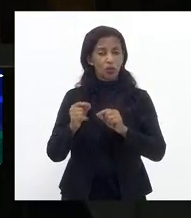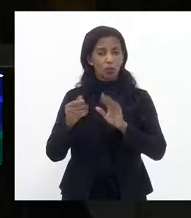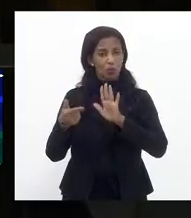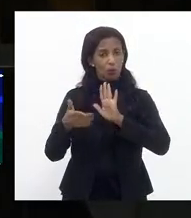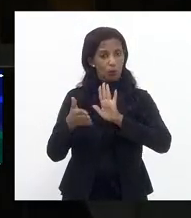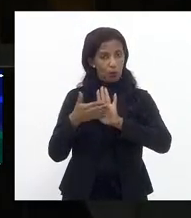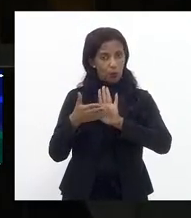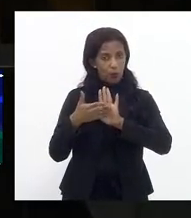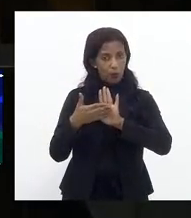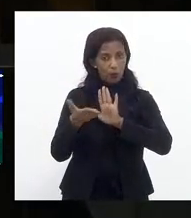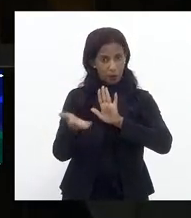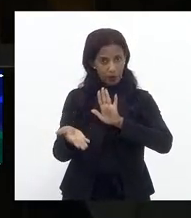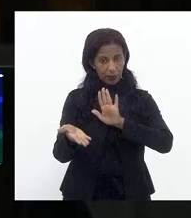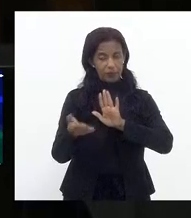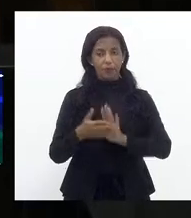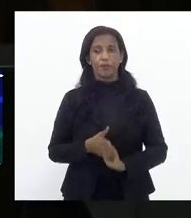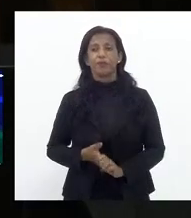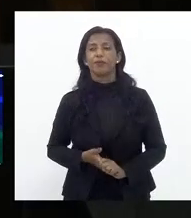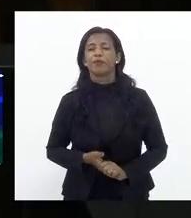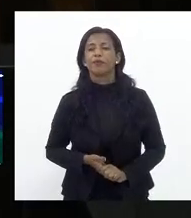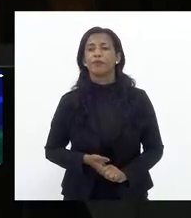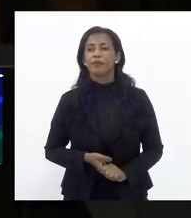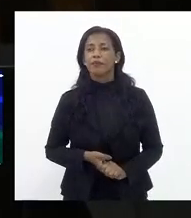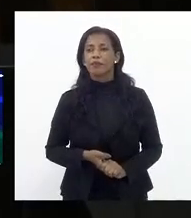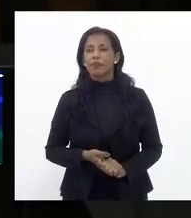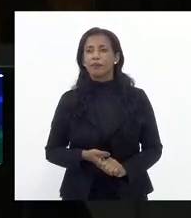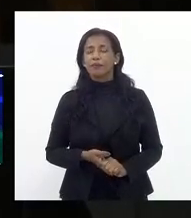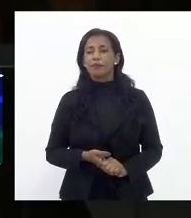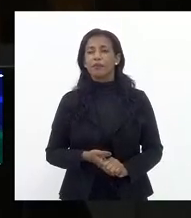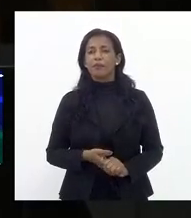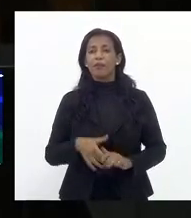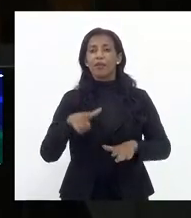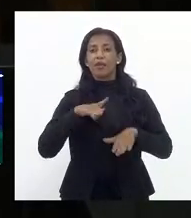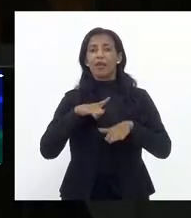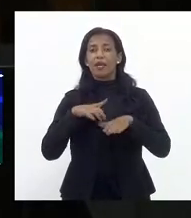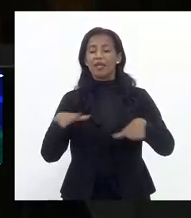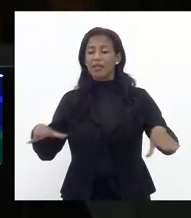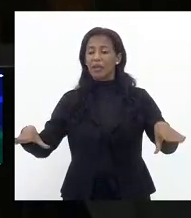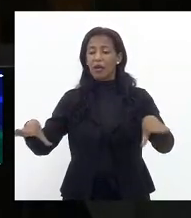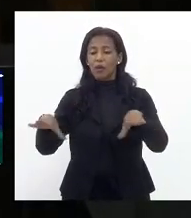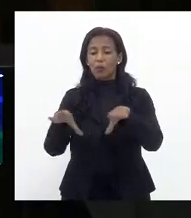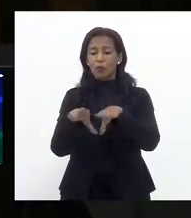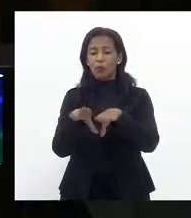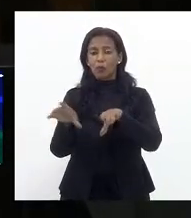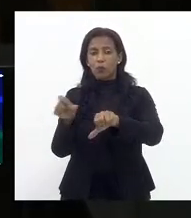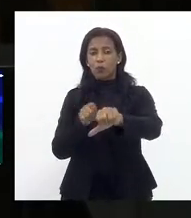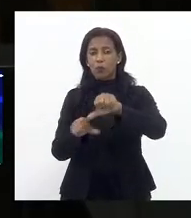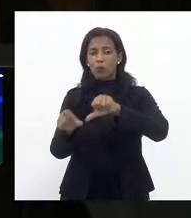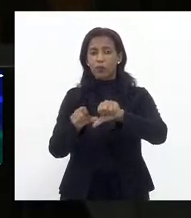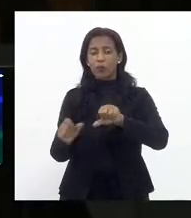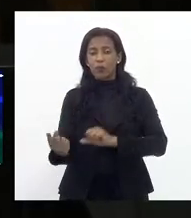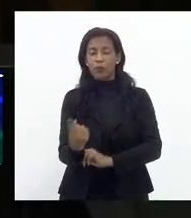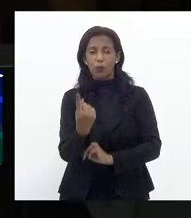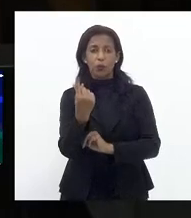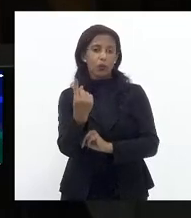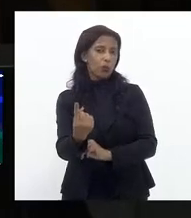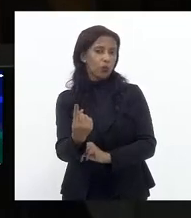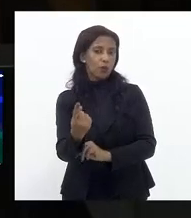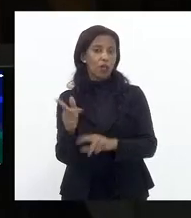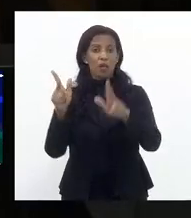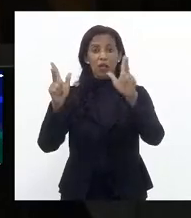e aí ao talante também de Vossa Excelência, é que tem uma regra de transição única, inclusive como é